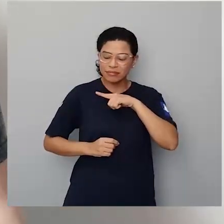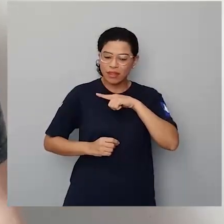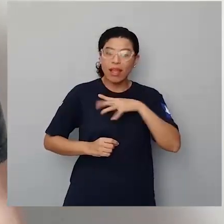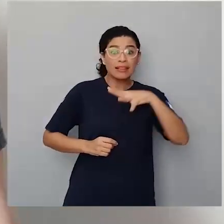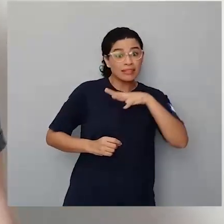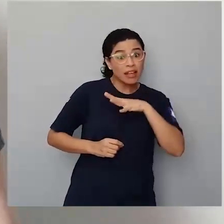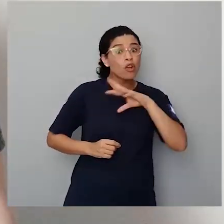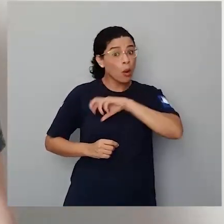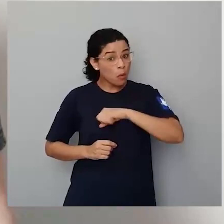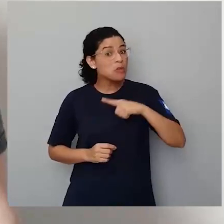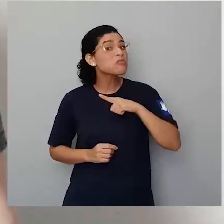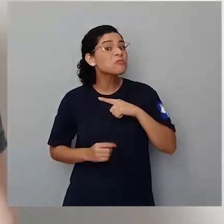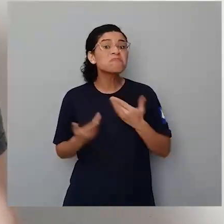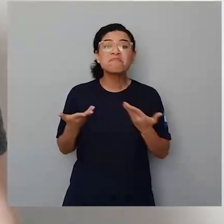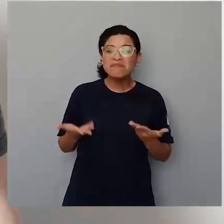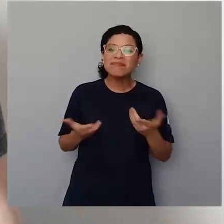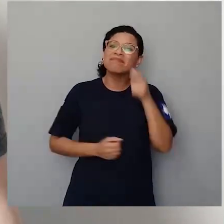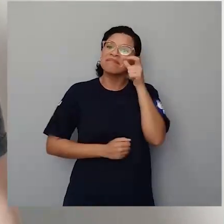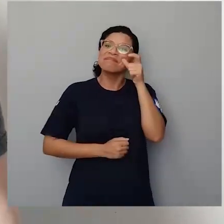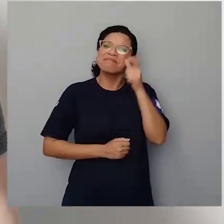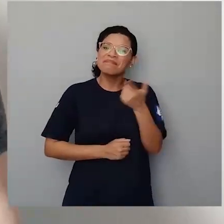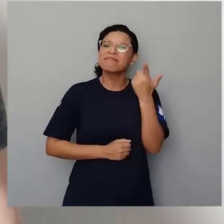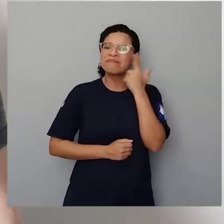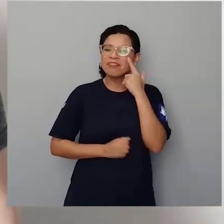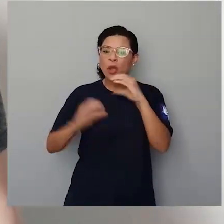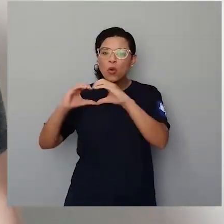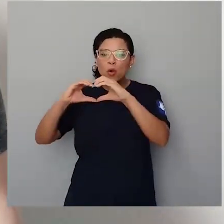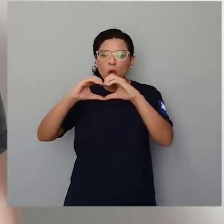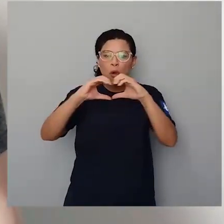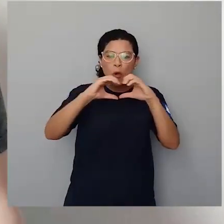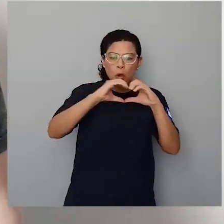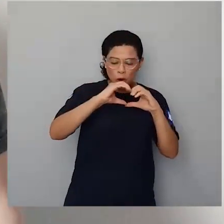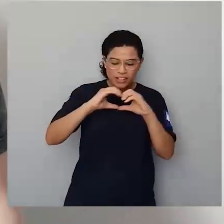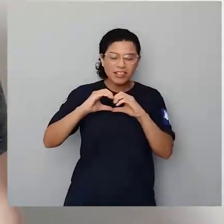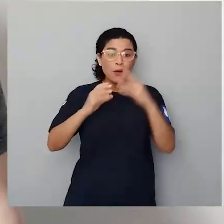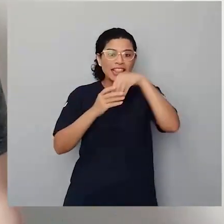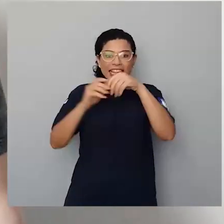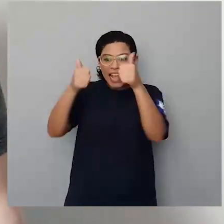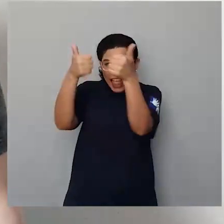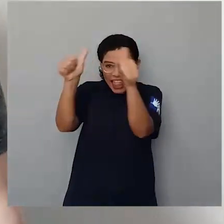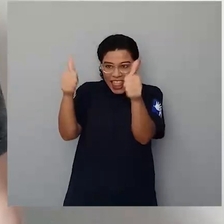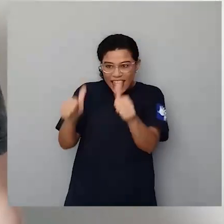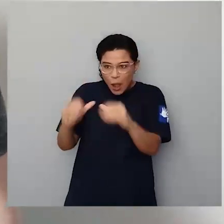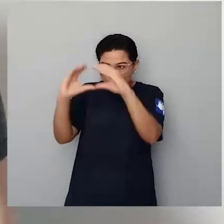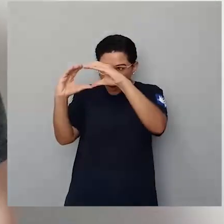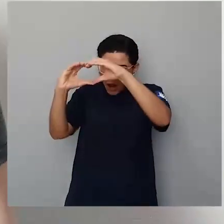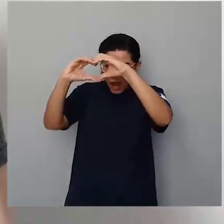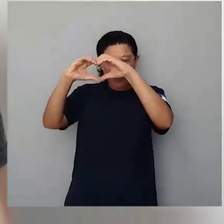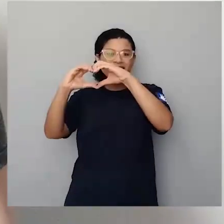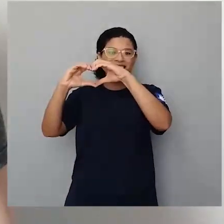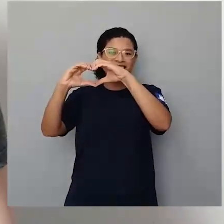Existe amor na cidade? Que interessante, não é? Ver os coraçõezinhos pelas